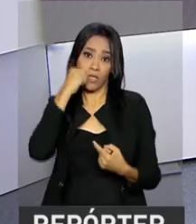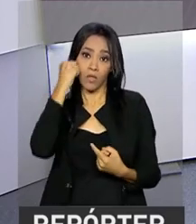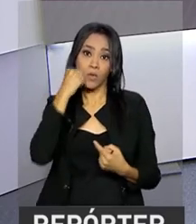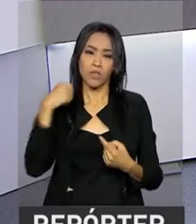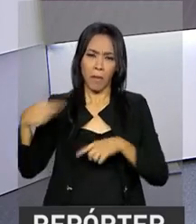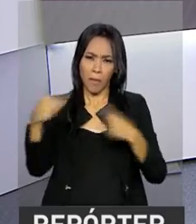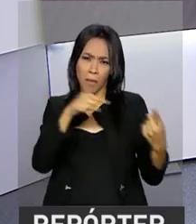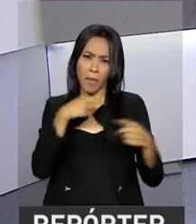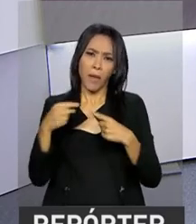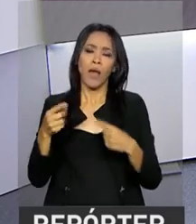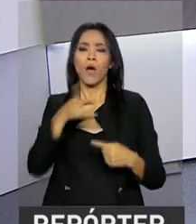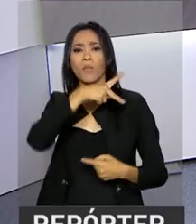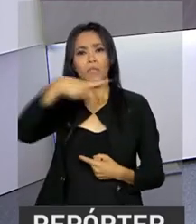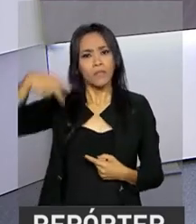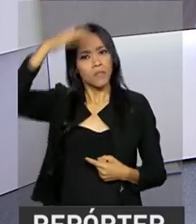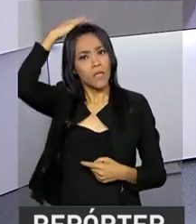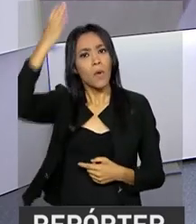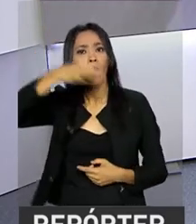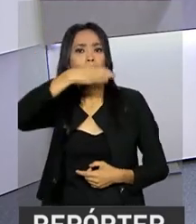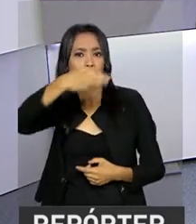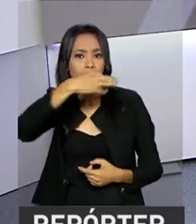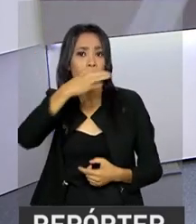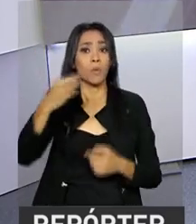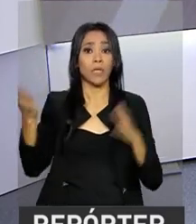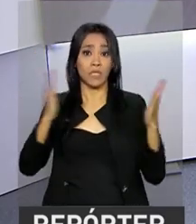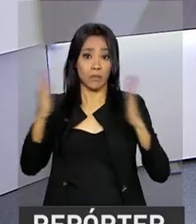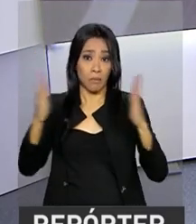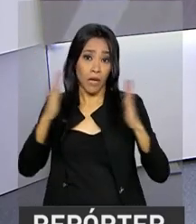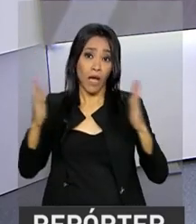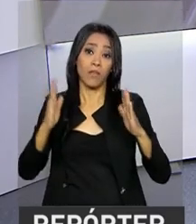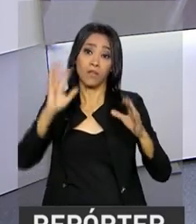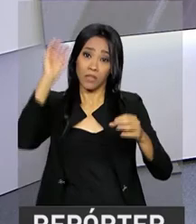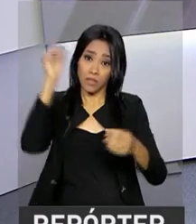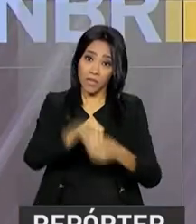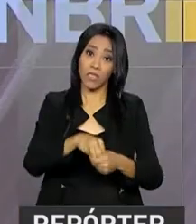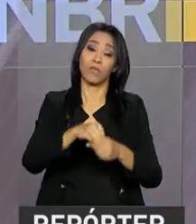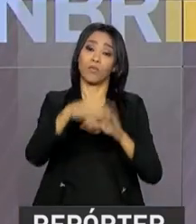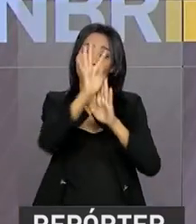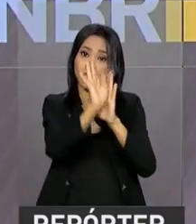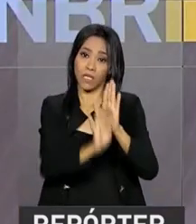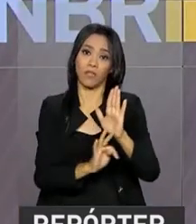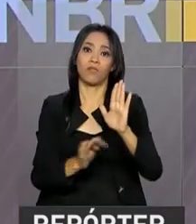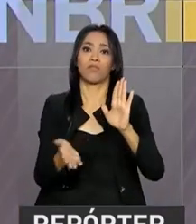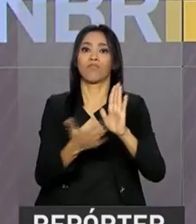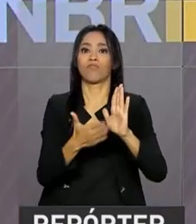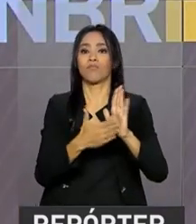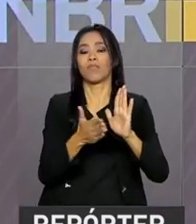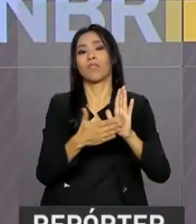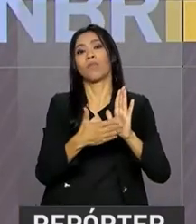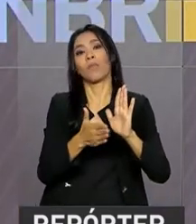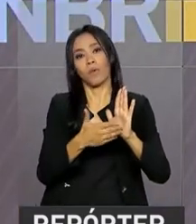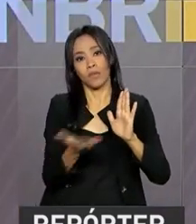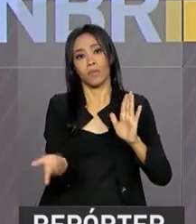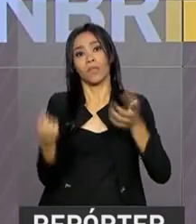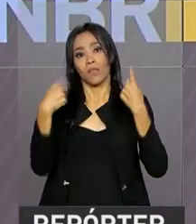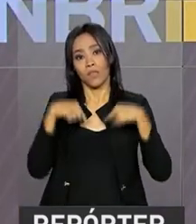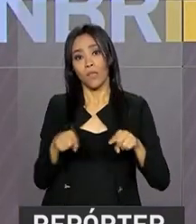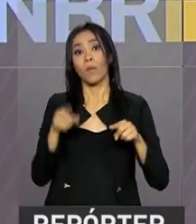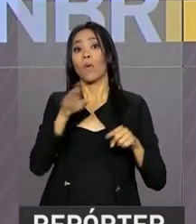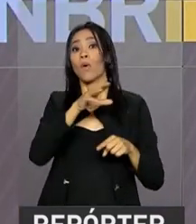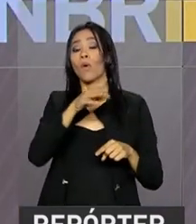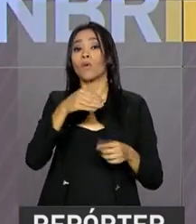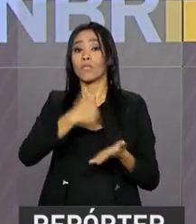intenção de sugerir a inclusão desse prazo no texto da reforma segundo o secretário da previdência social marcelo